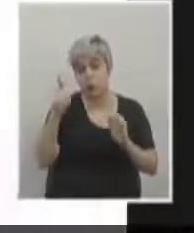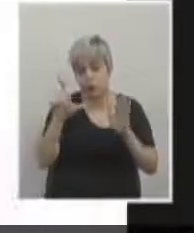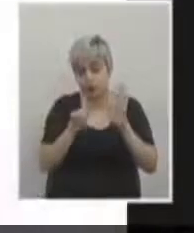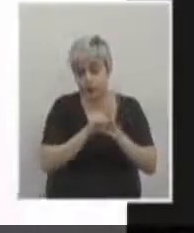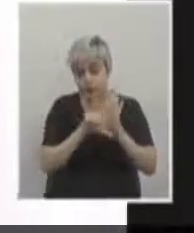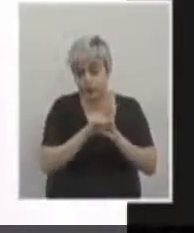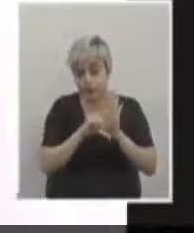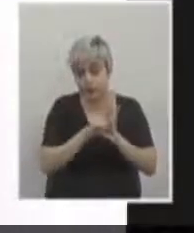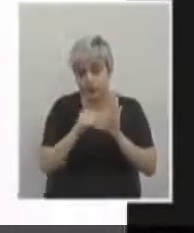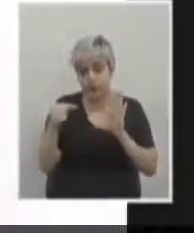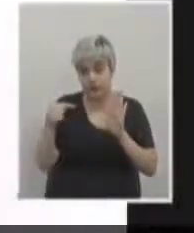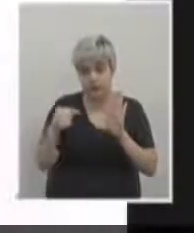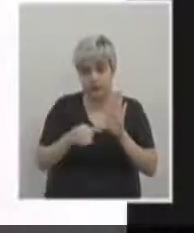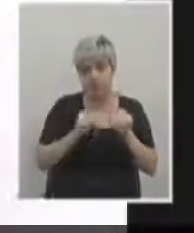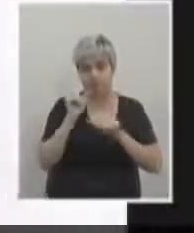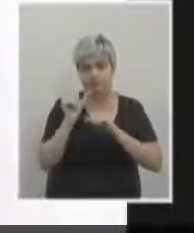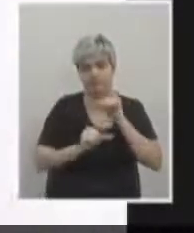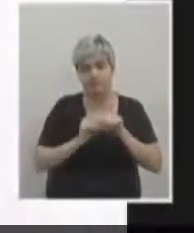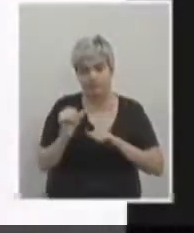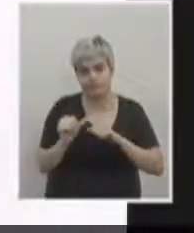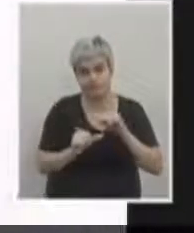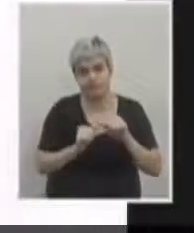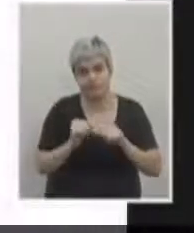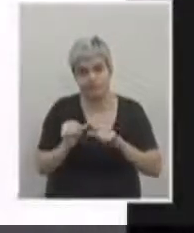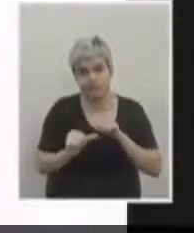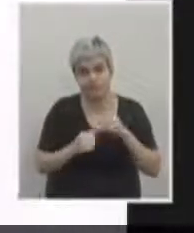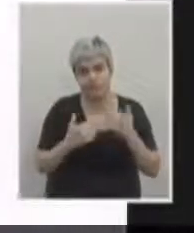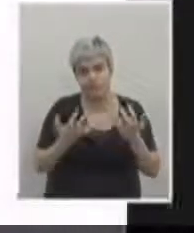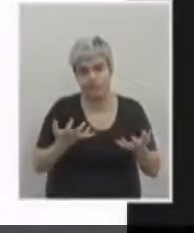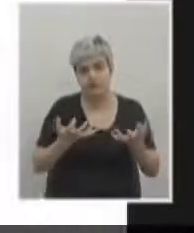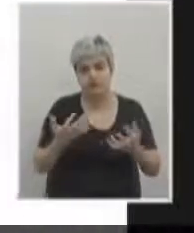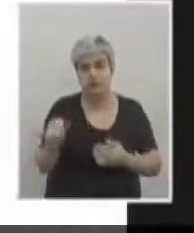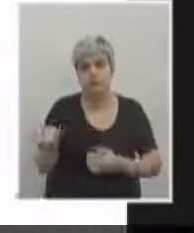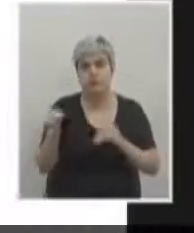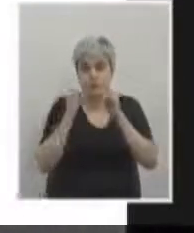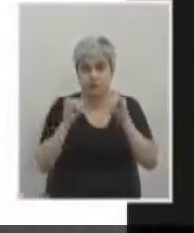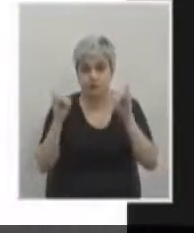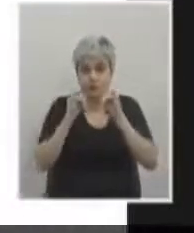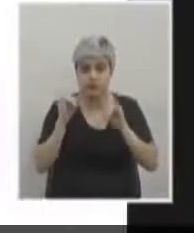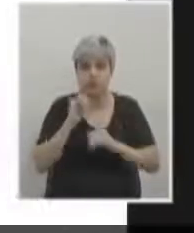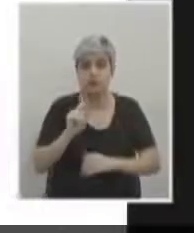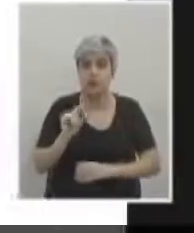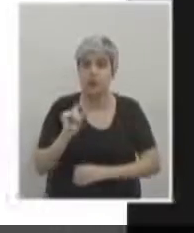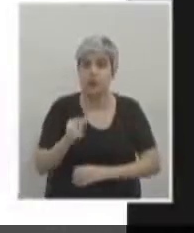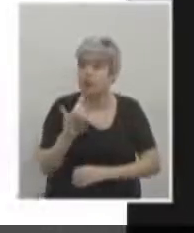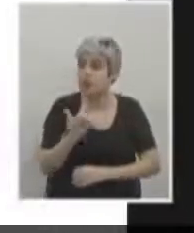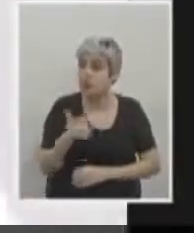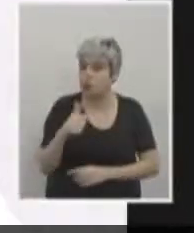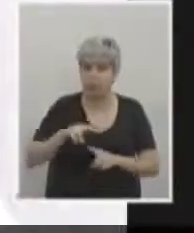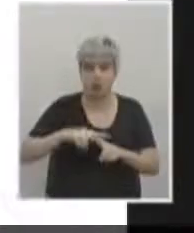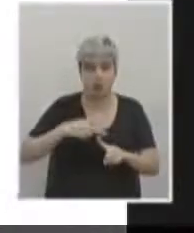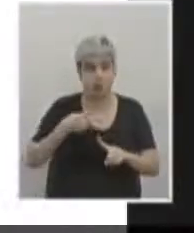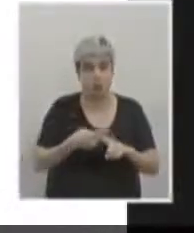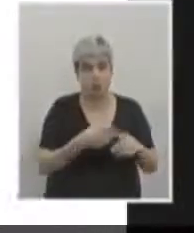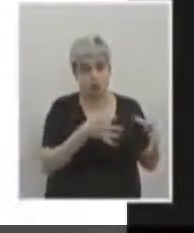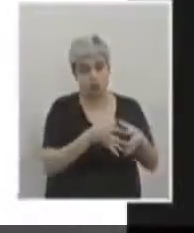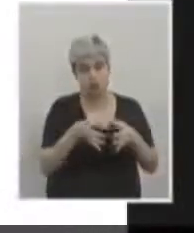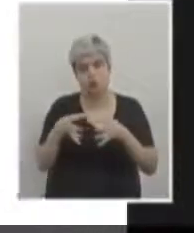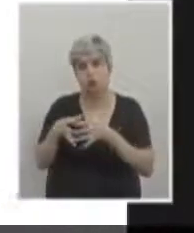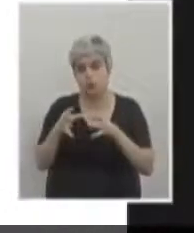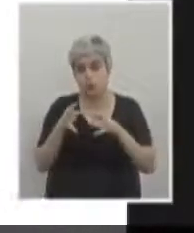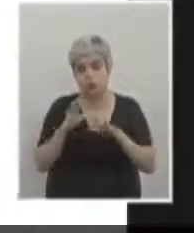esse impedimento legal. Por isso que o regente de turma não tem mais dobra de turno. Tá? Não